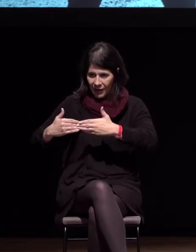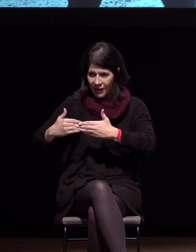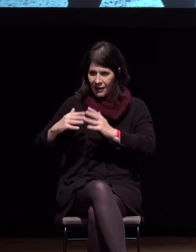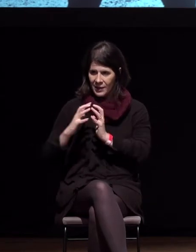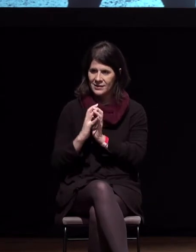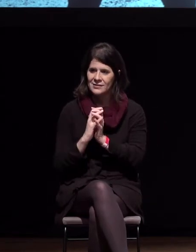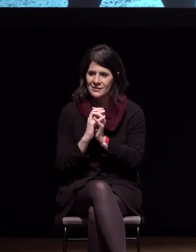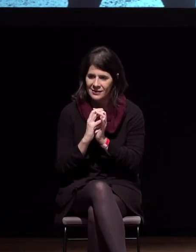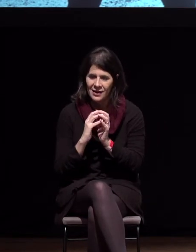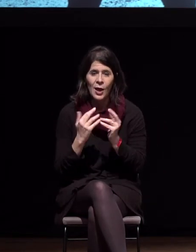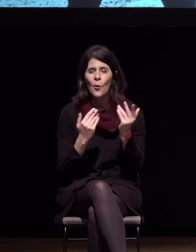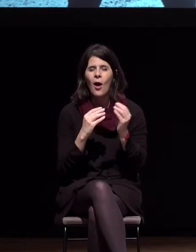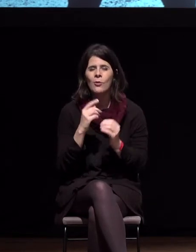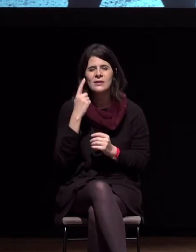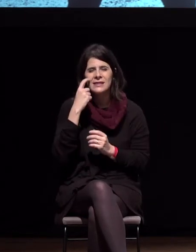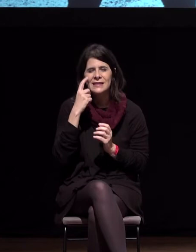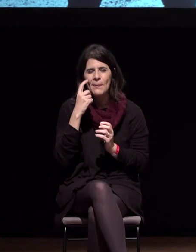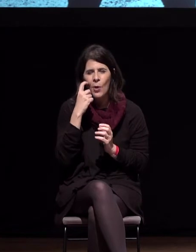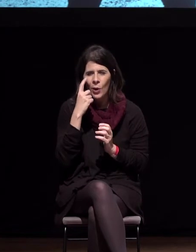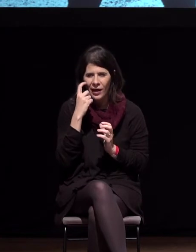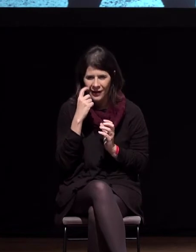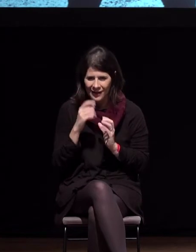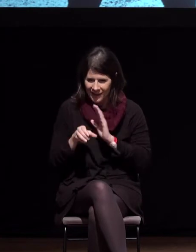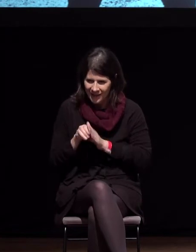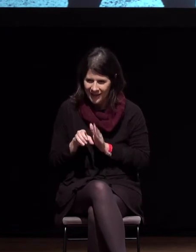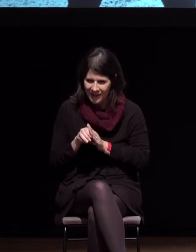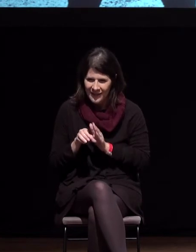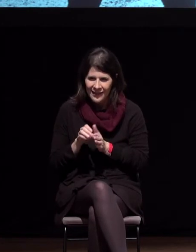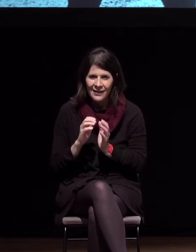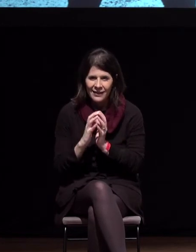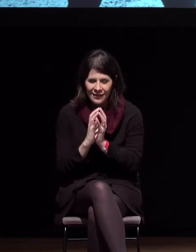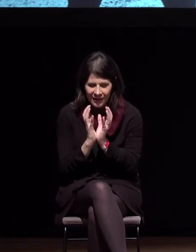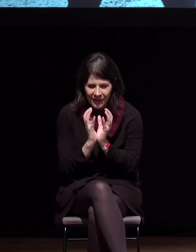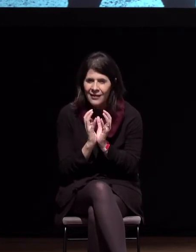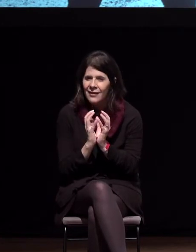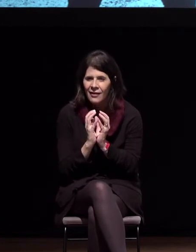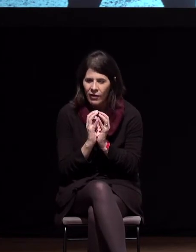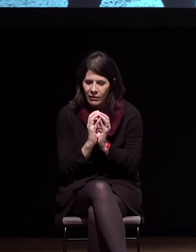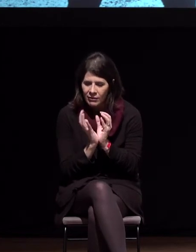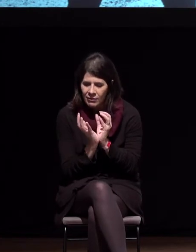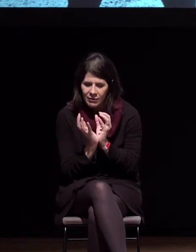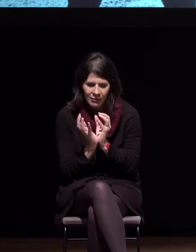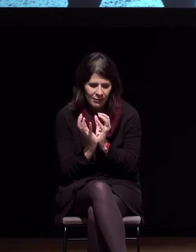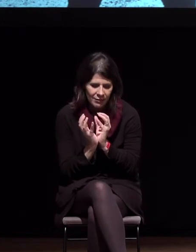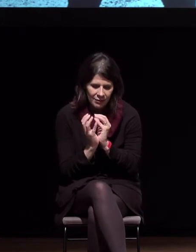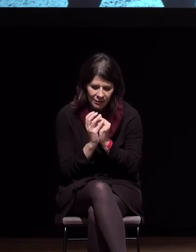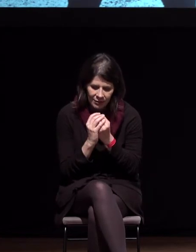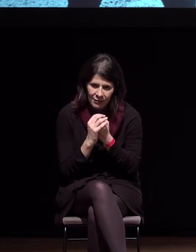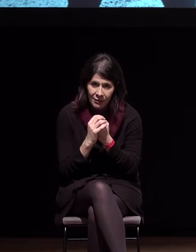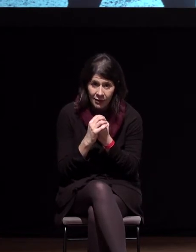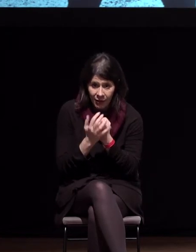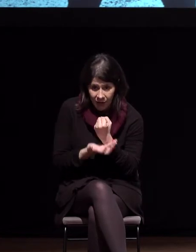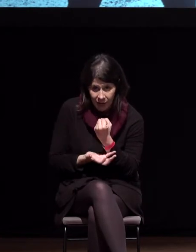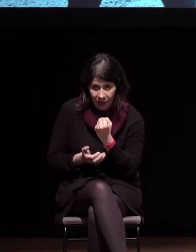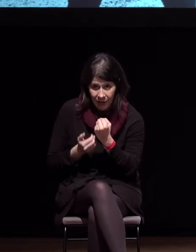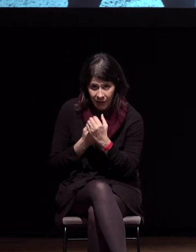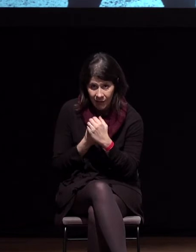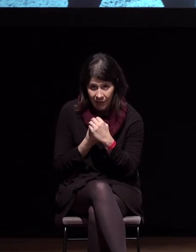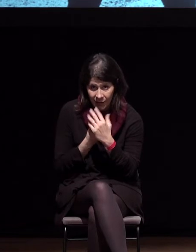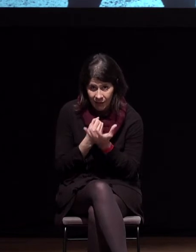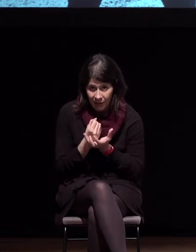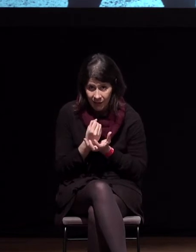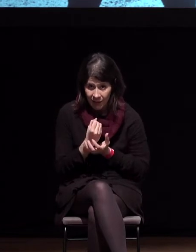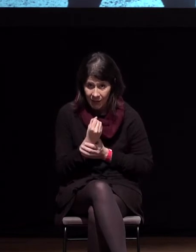cebola, lá como diz o Larossa, né? Vai descascando a cebola. Quais são essas camadas? São muito